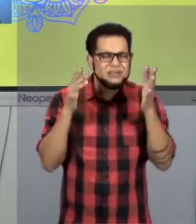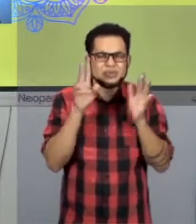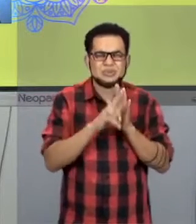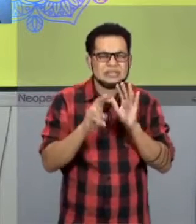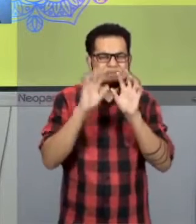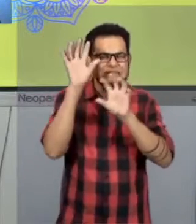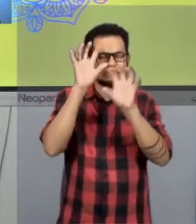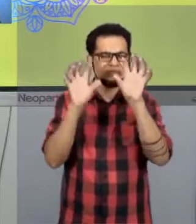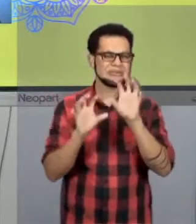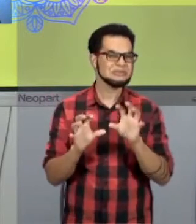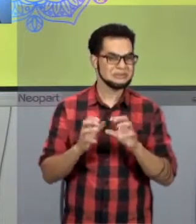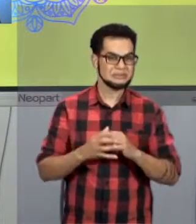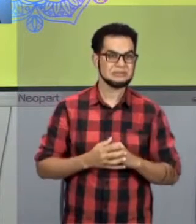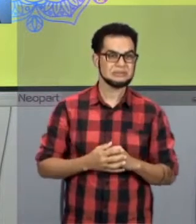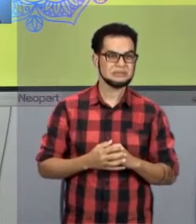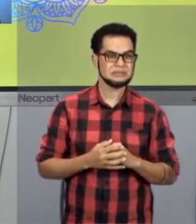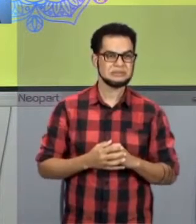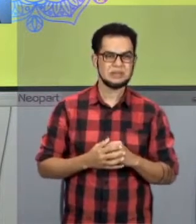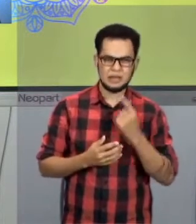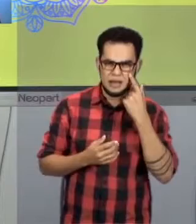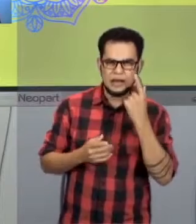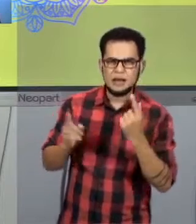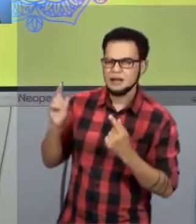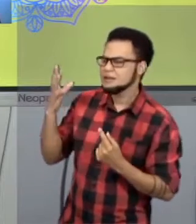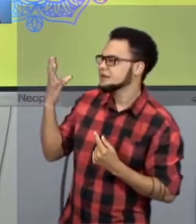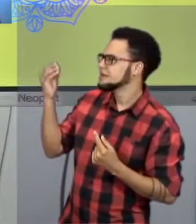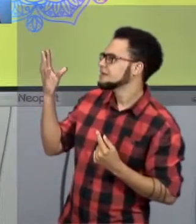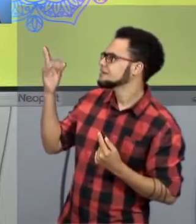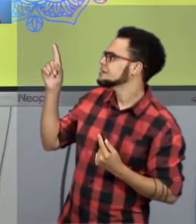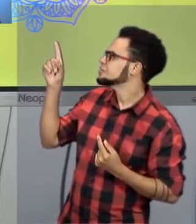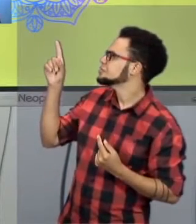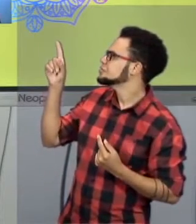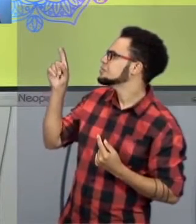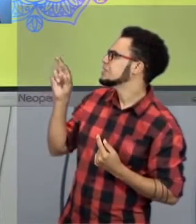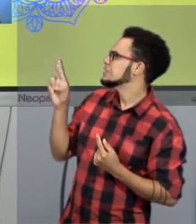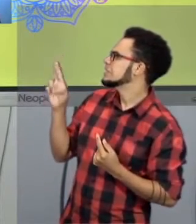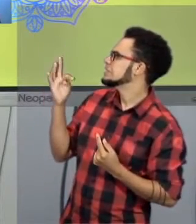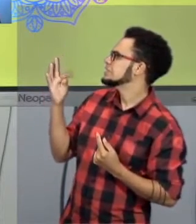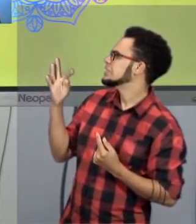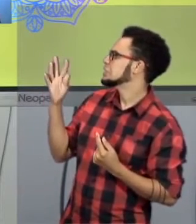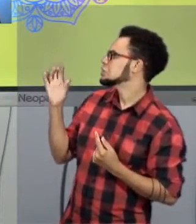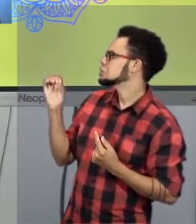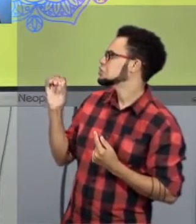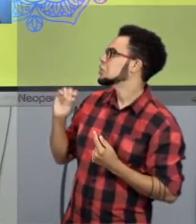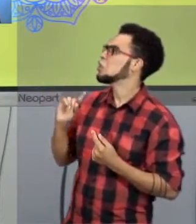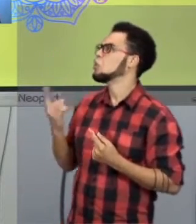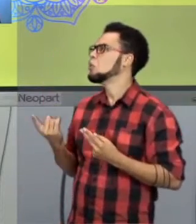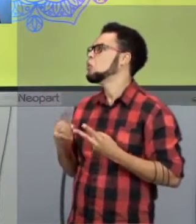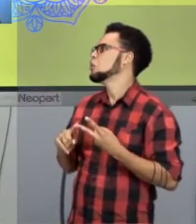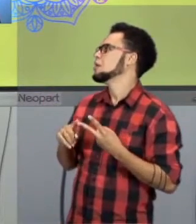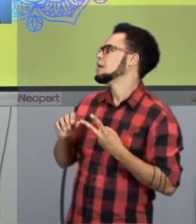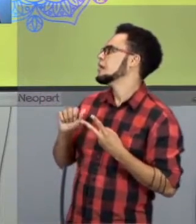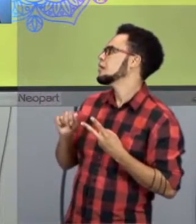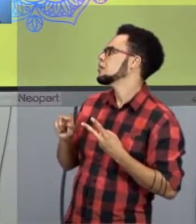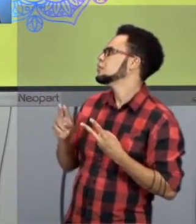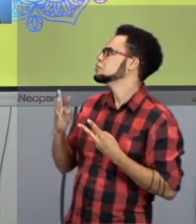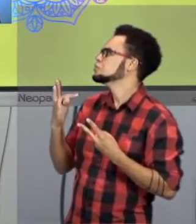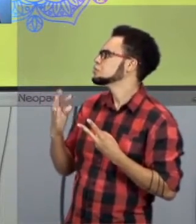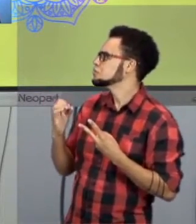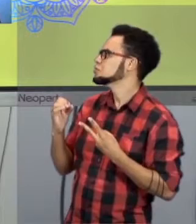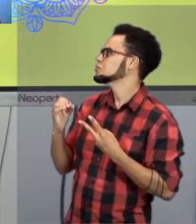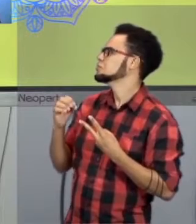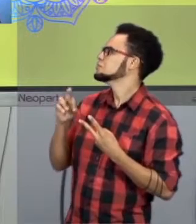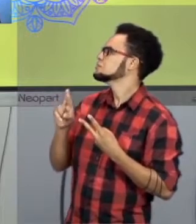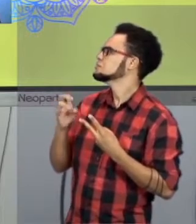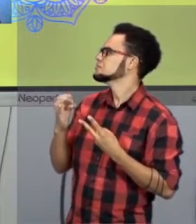textura. E aquele retrato? É retrato ou será que foi um autorretrato?